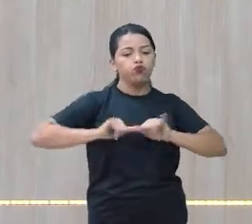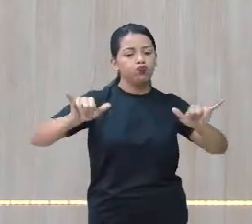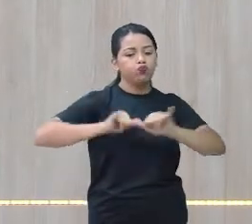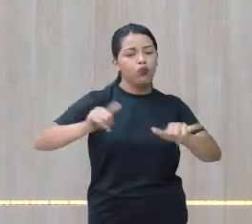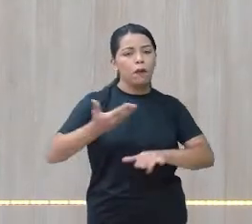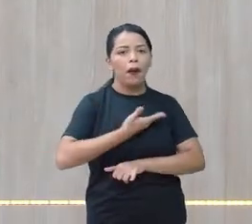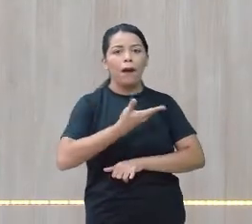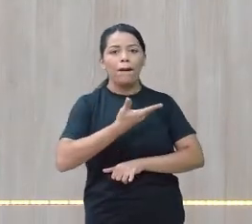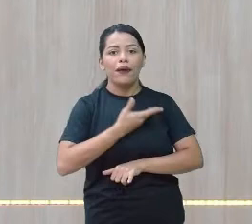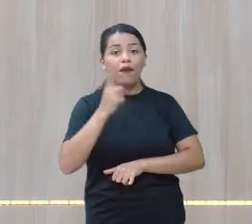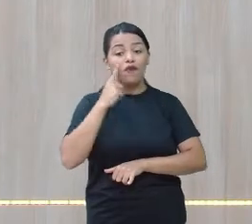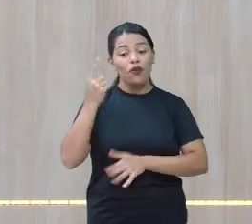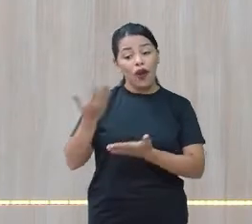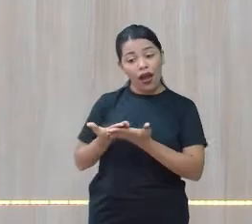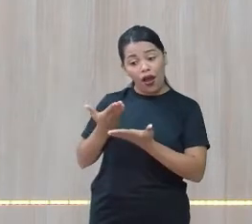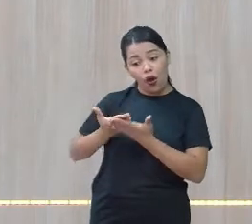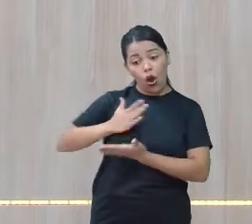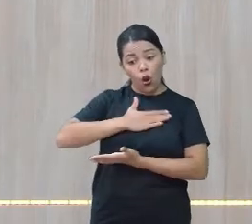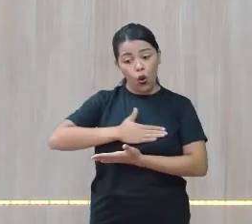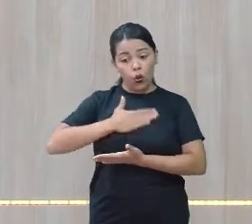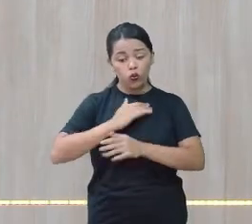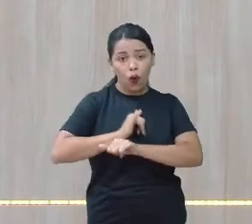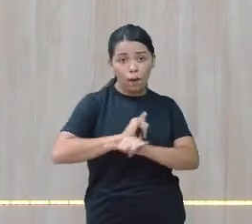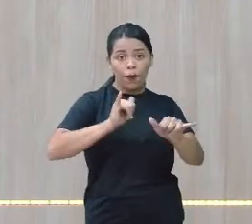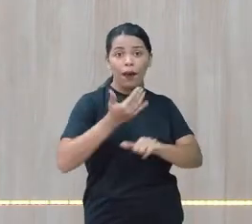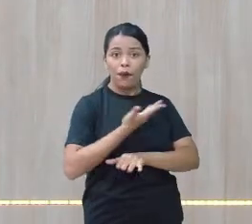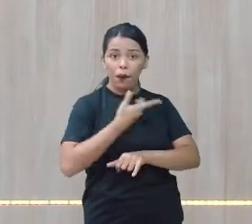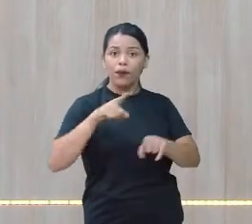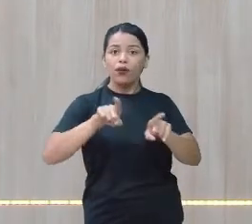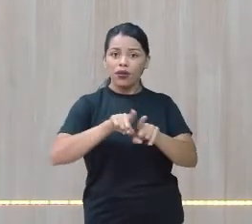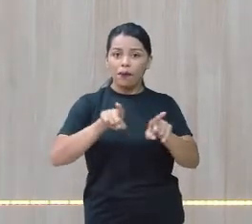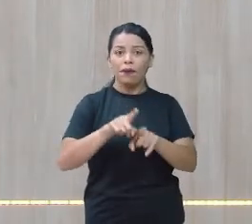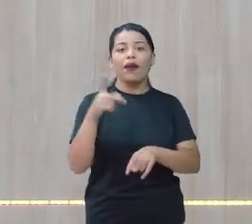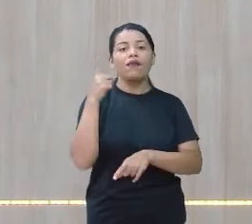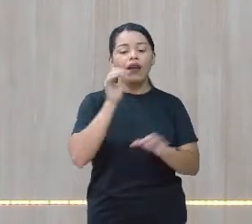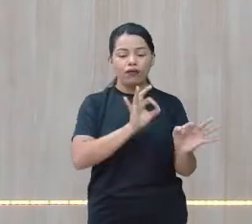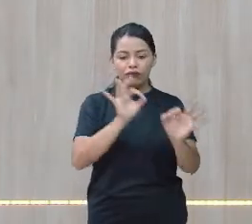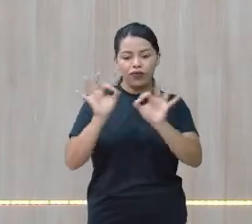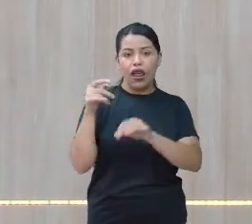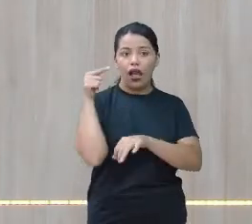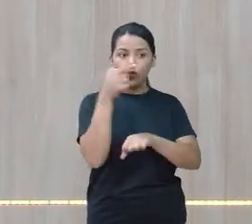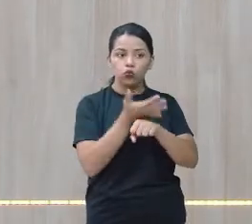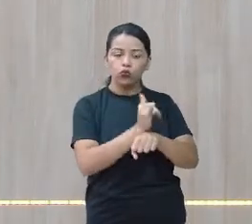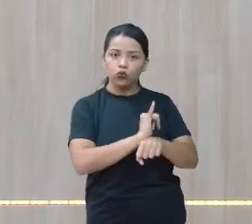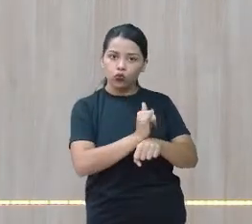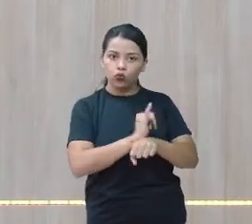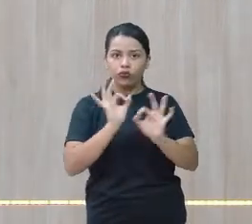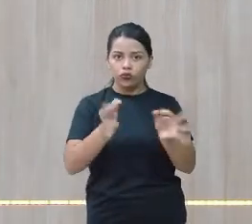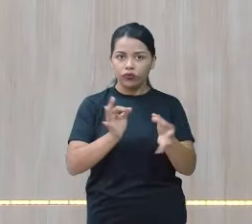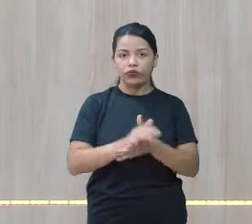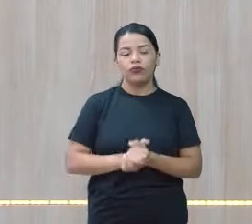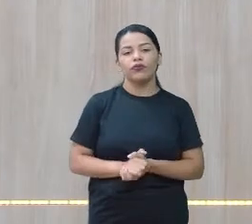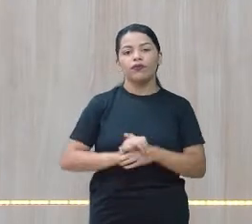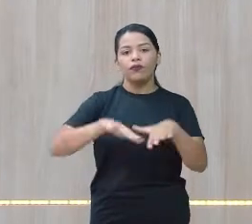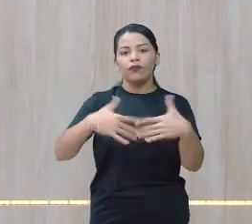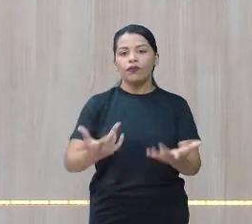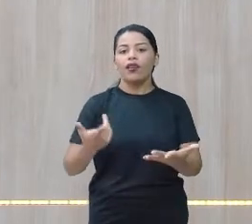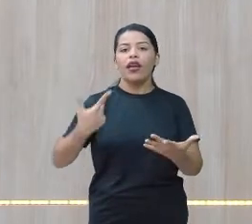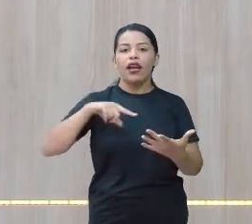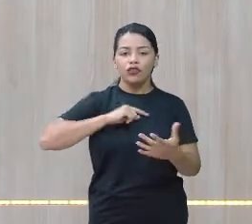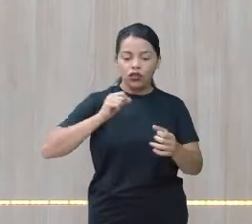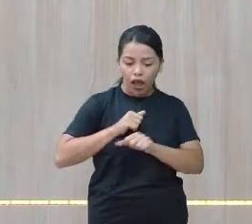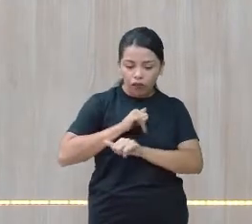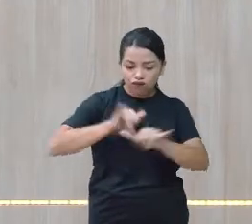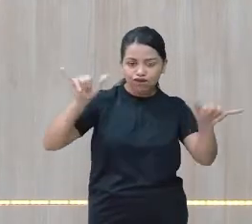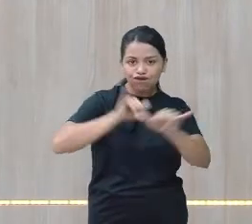gostou, conta para os amigos que eles vão poder assistir aí no YouTube, ok? E aí, estamos ainda nessa grande campanha, não